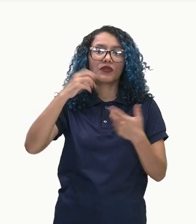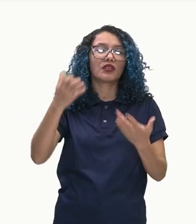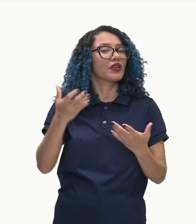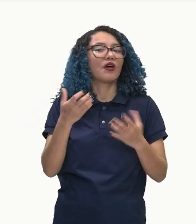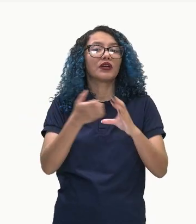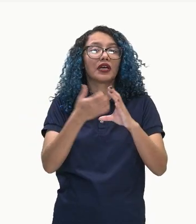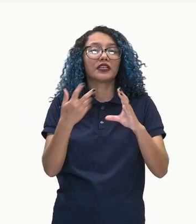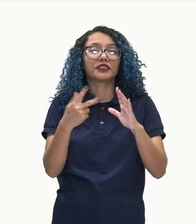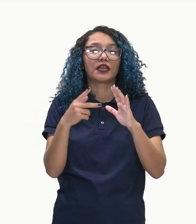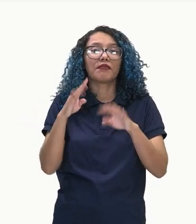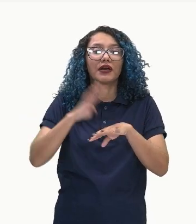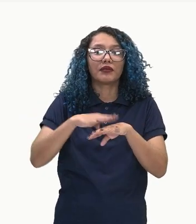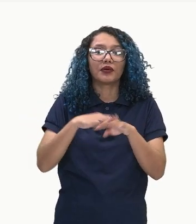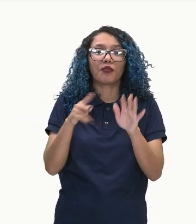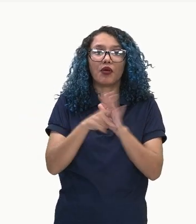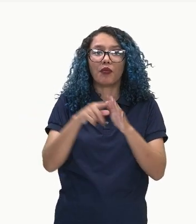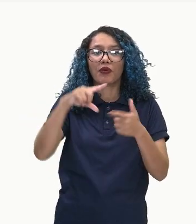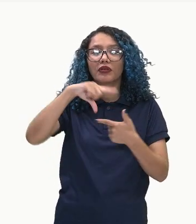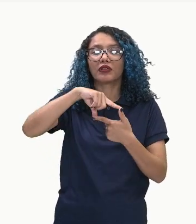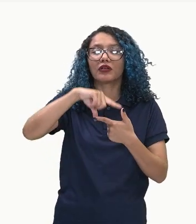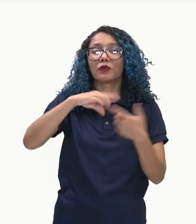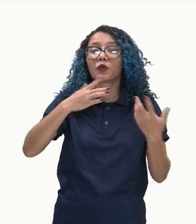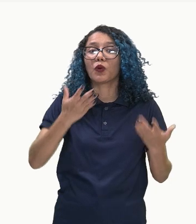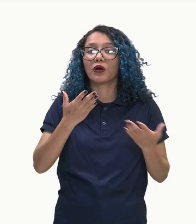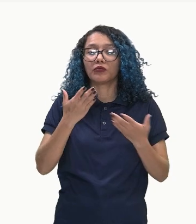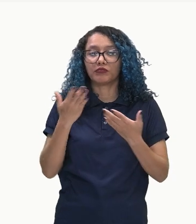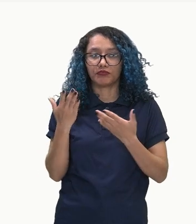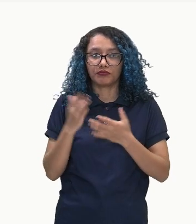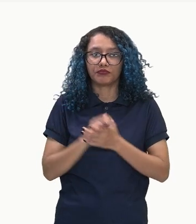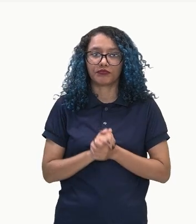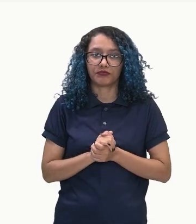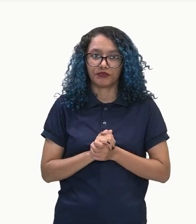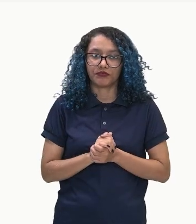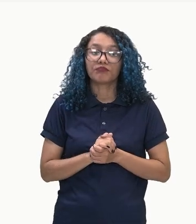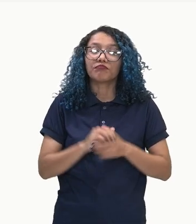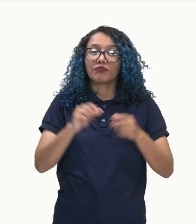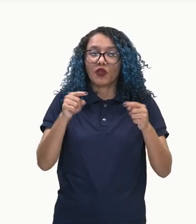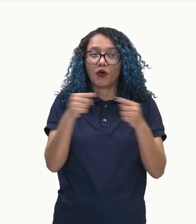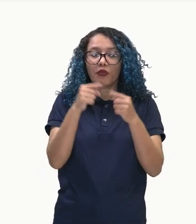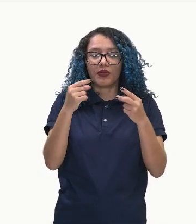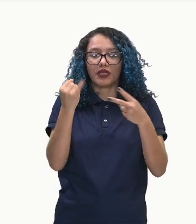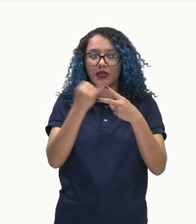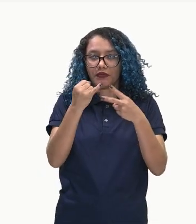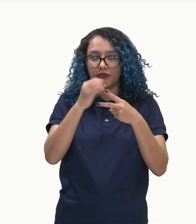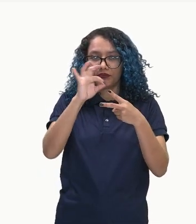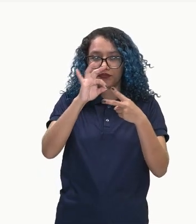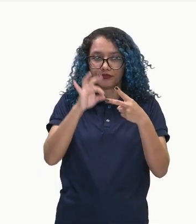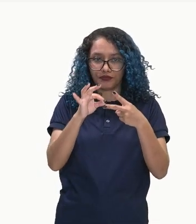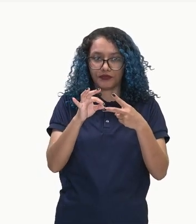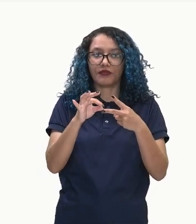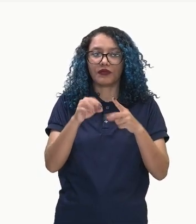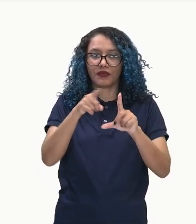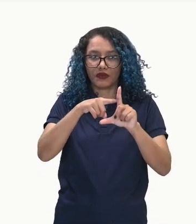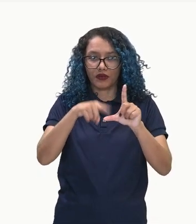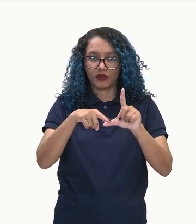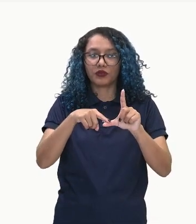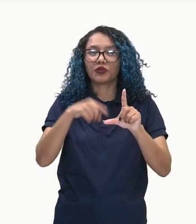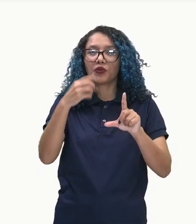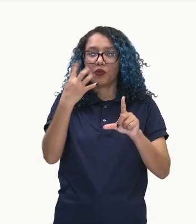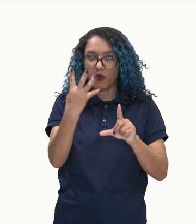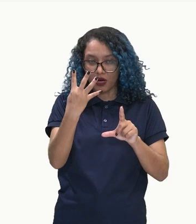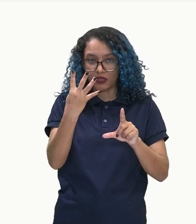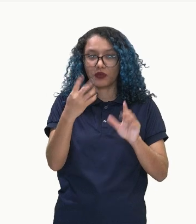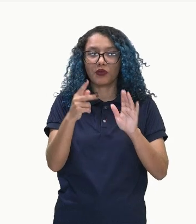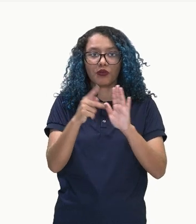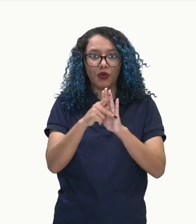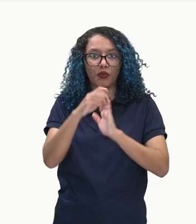para dizer que é um retângulo? É um polígono que tem 4 ângulos de 90 graus e lados opostos iguais.